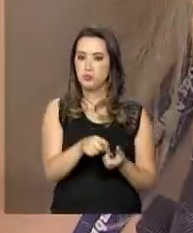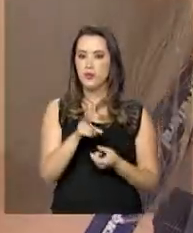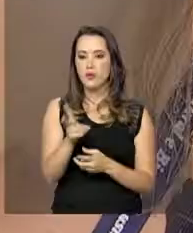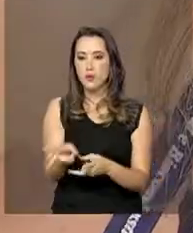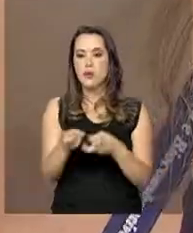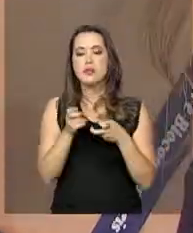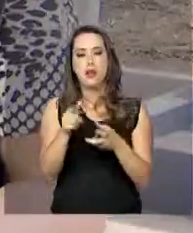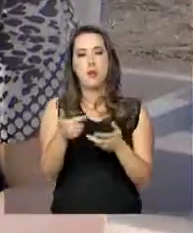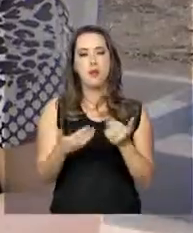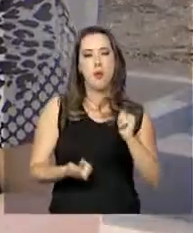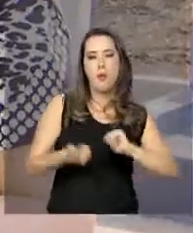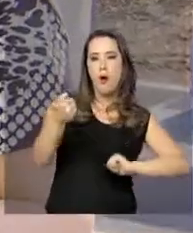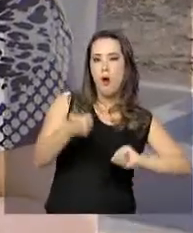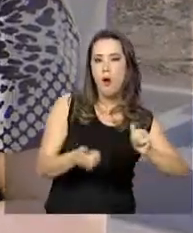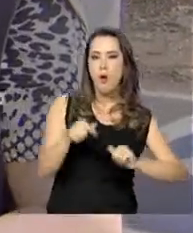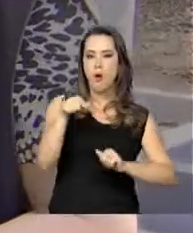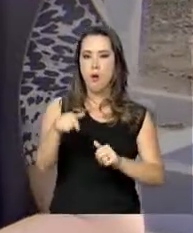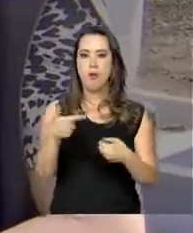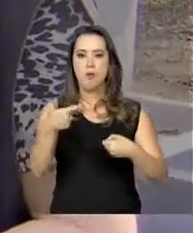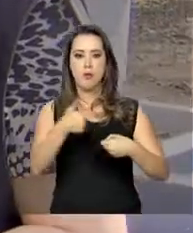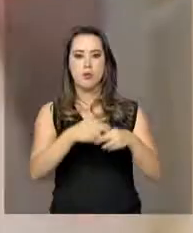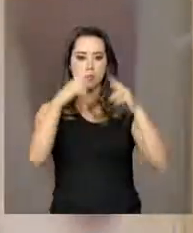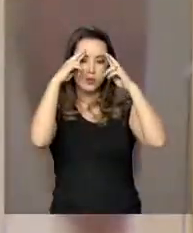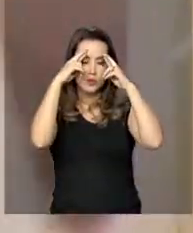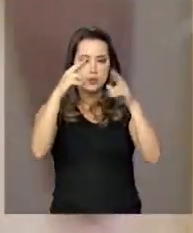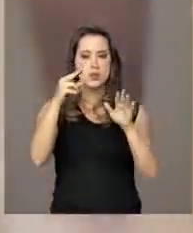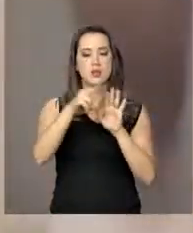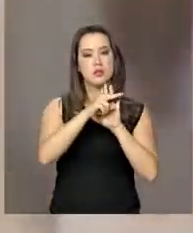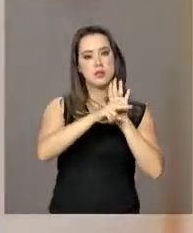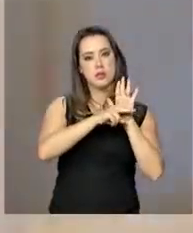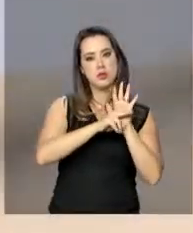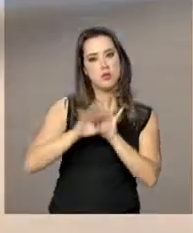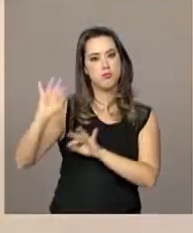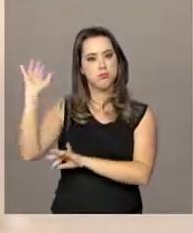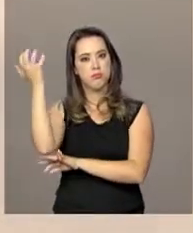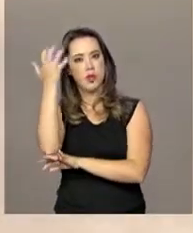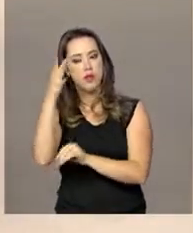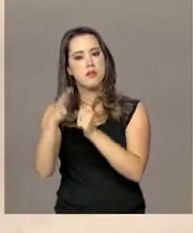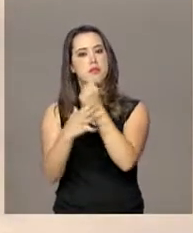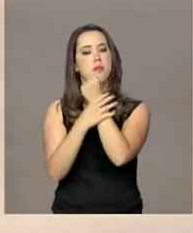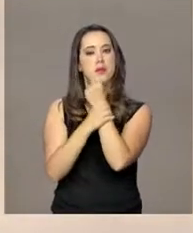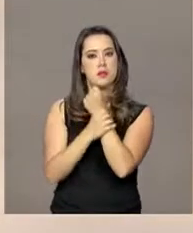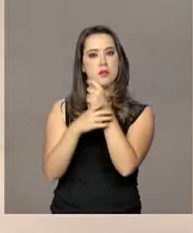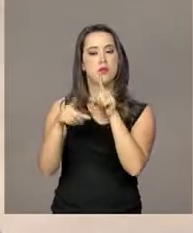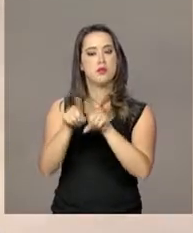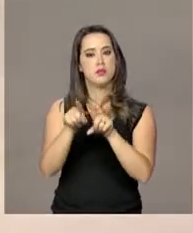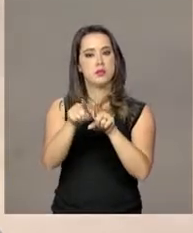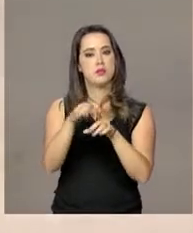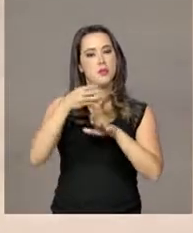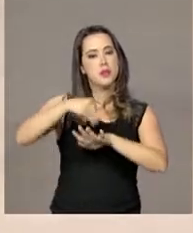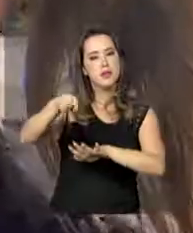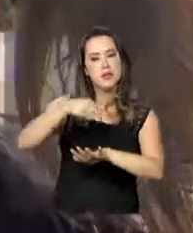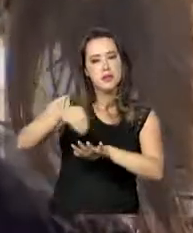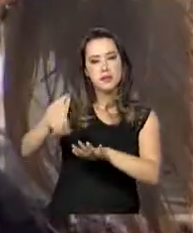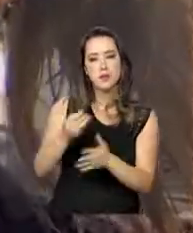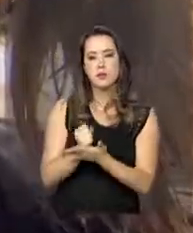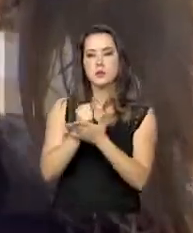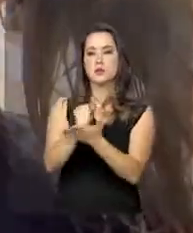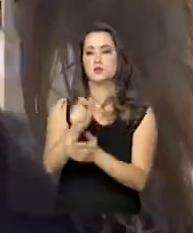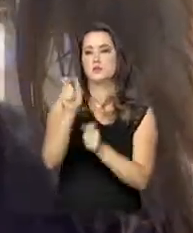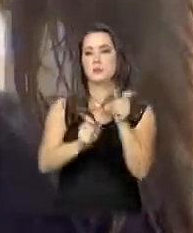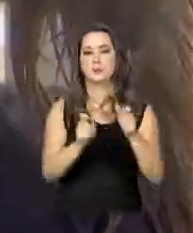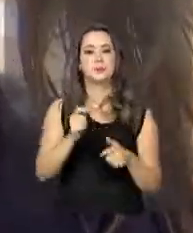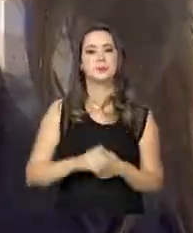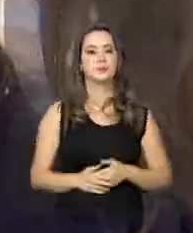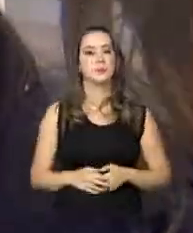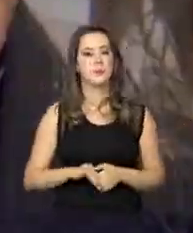qualidade dos combustíveis, o respeito às normas ambientais e de segurança e as informações prestadas ao consumidor.